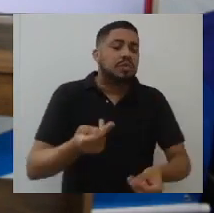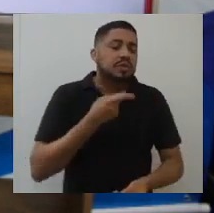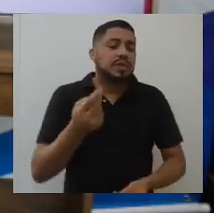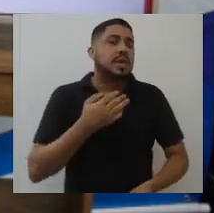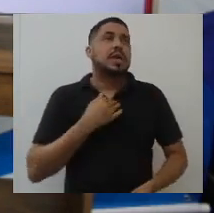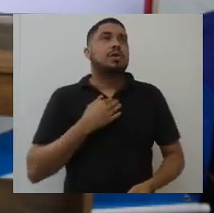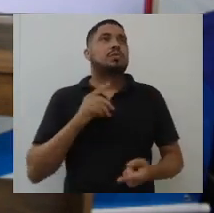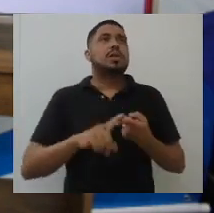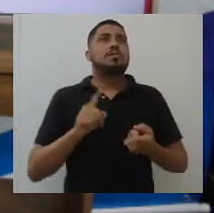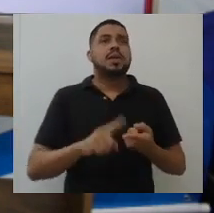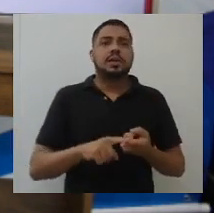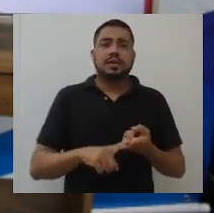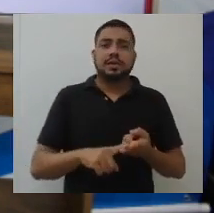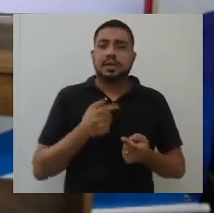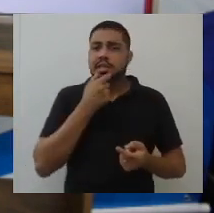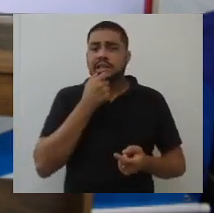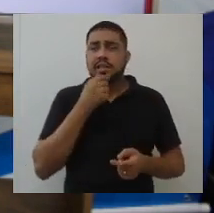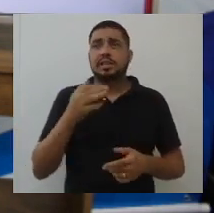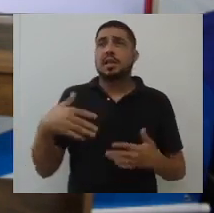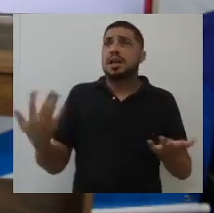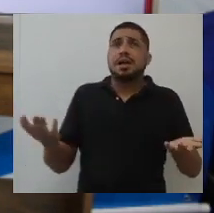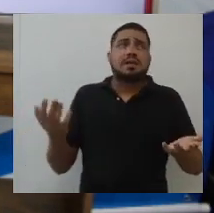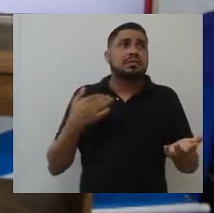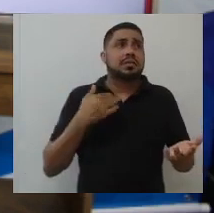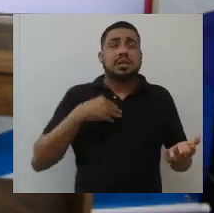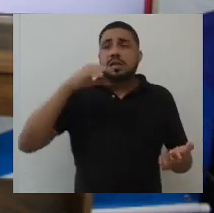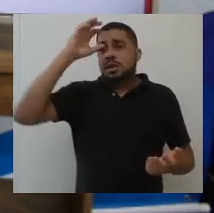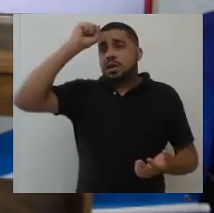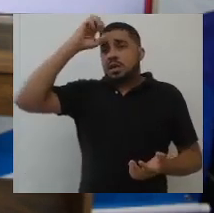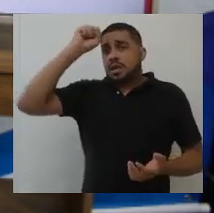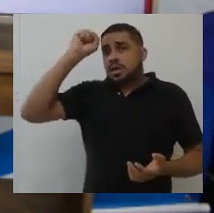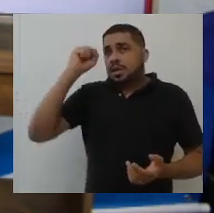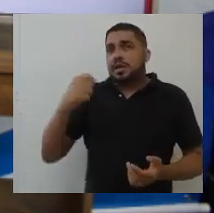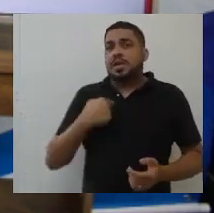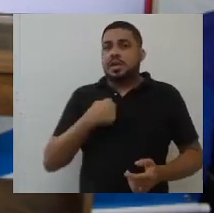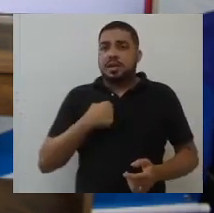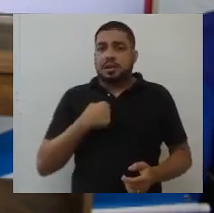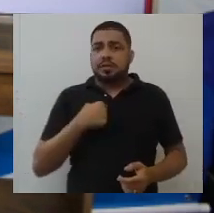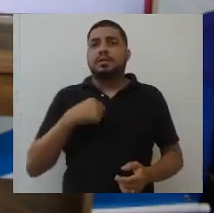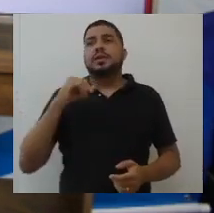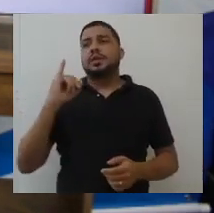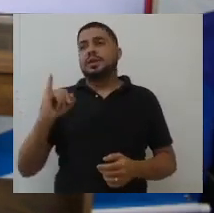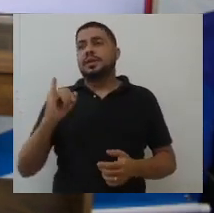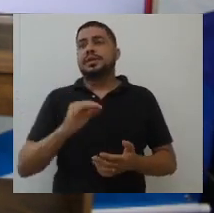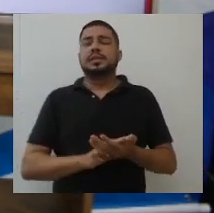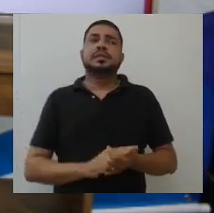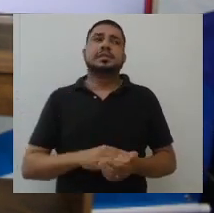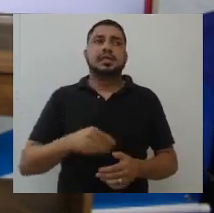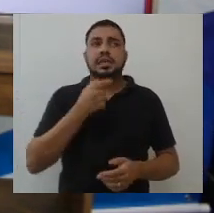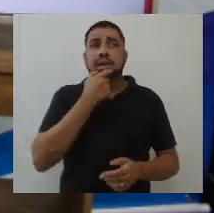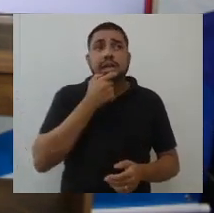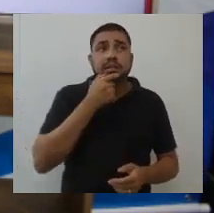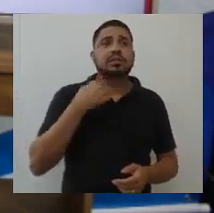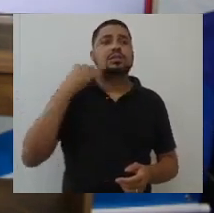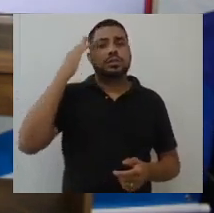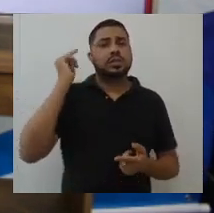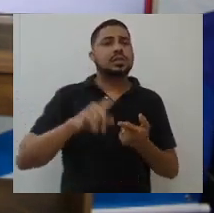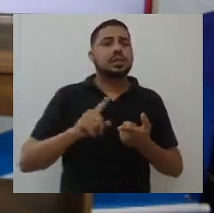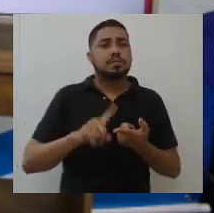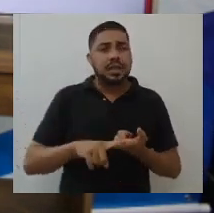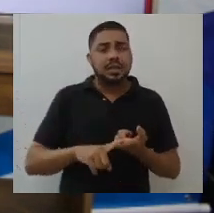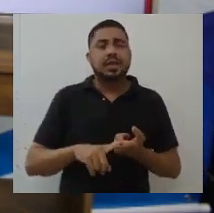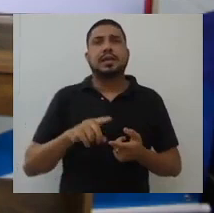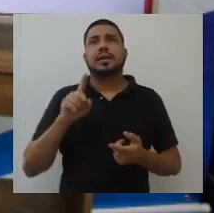eu também em inglês? E aí o aluno diz, Rafael, eu aprendi que eu em inglês é o I, e eu sei que também